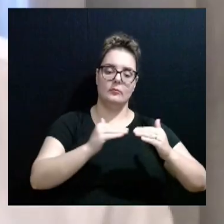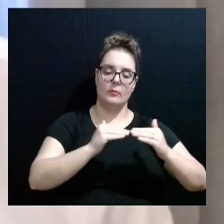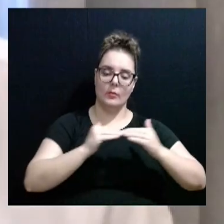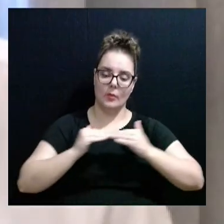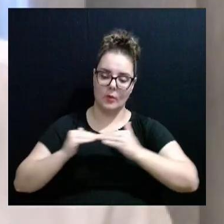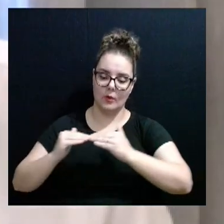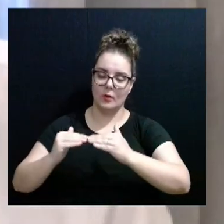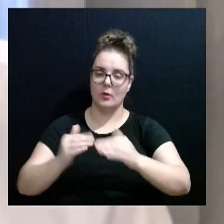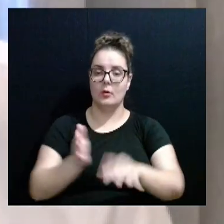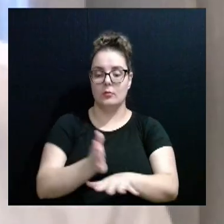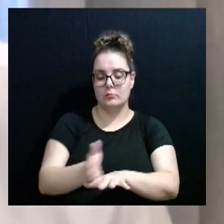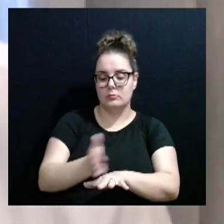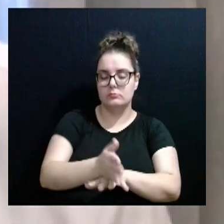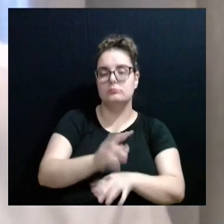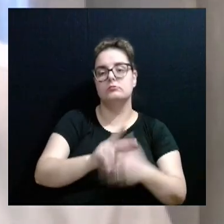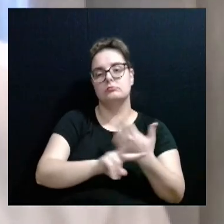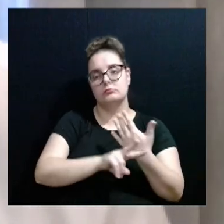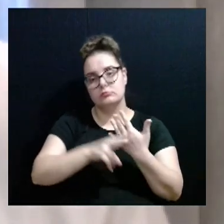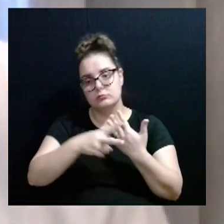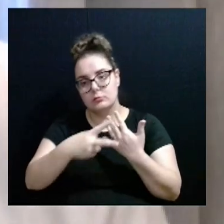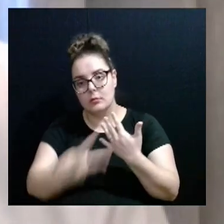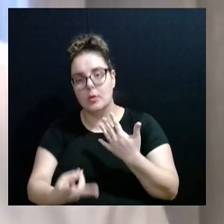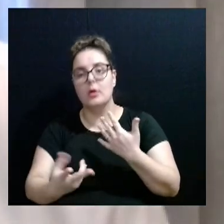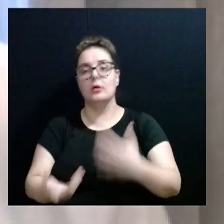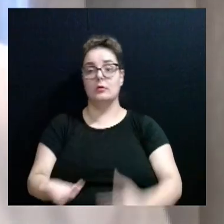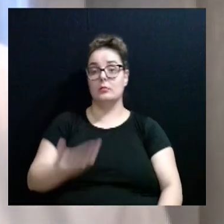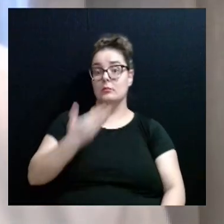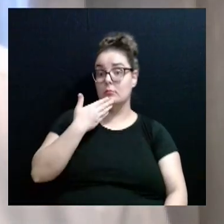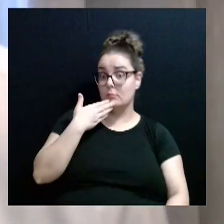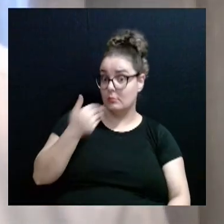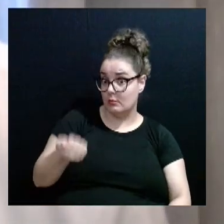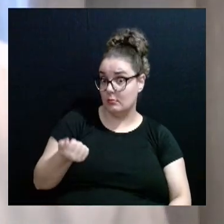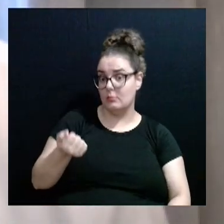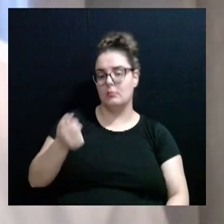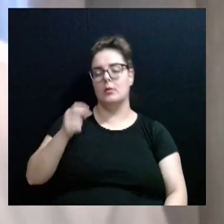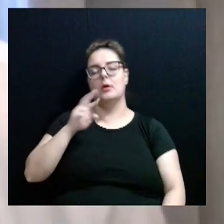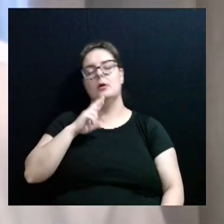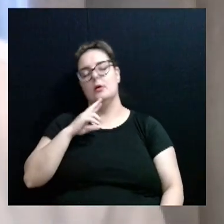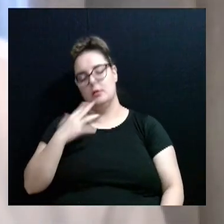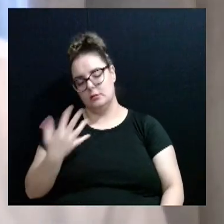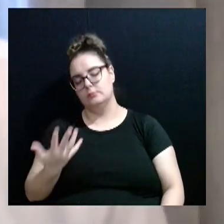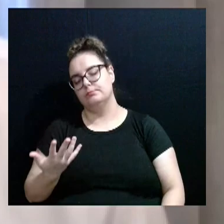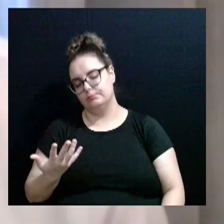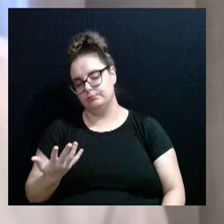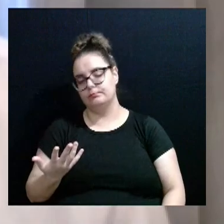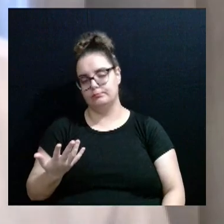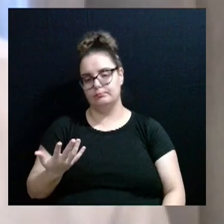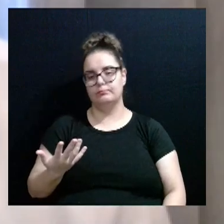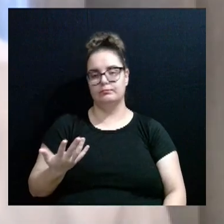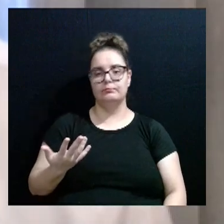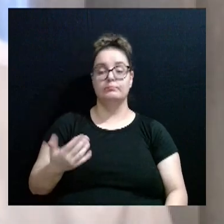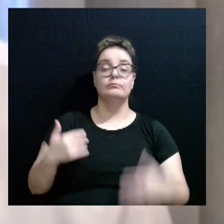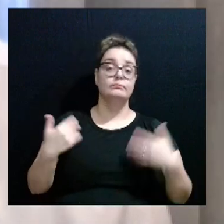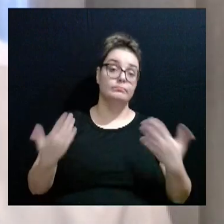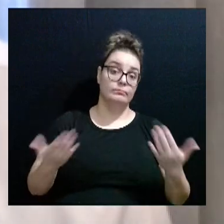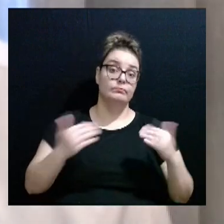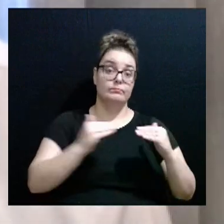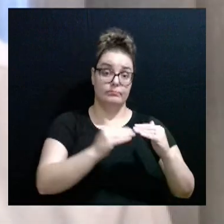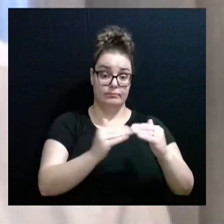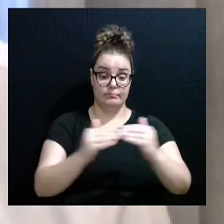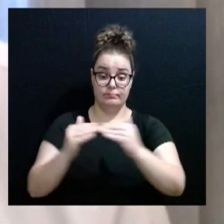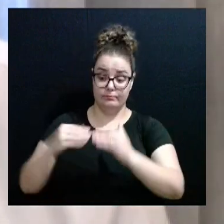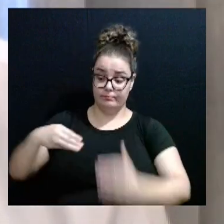ou resoluções de problemas mais civilizados, vamos dizer assim. Então, esse acordo do Mercosul com a